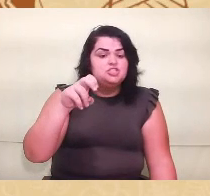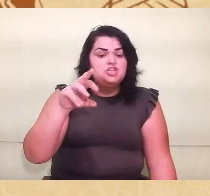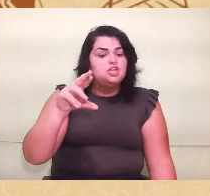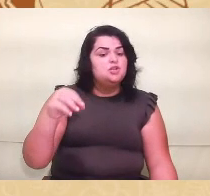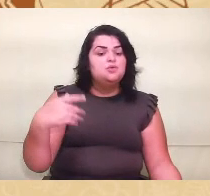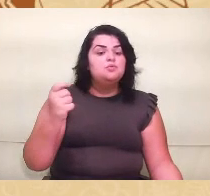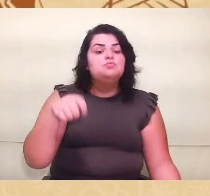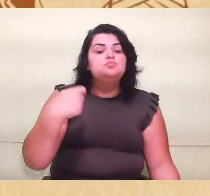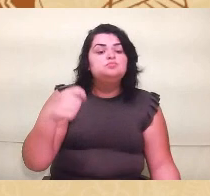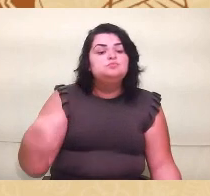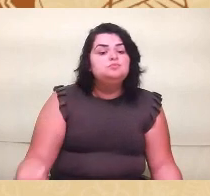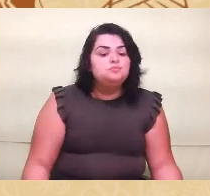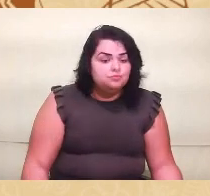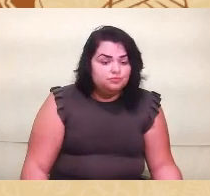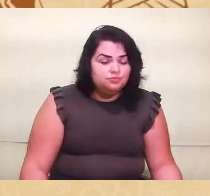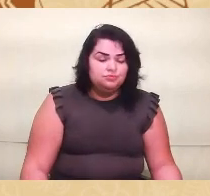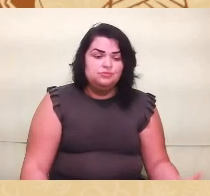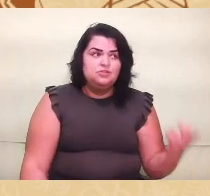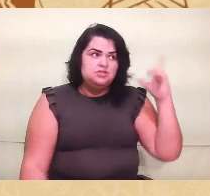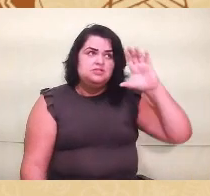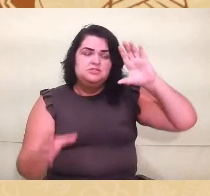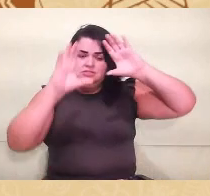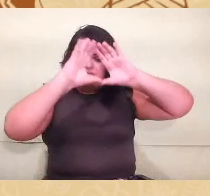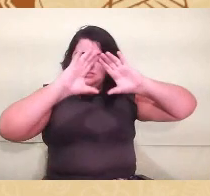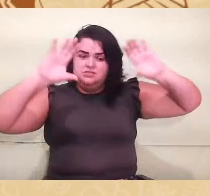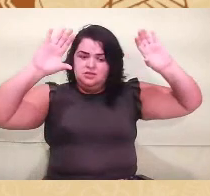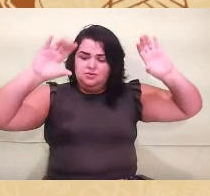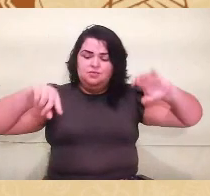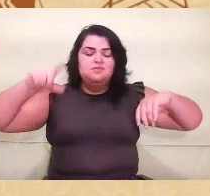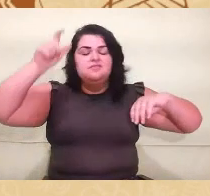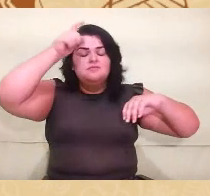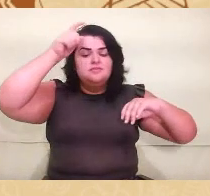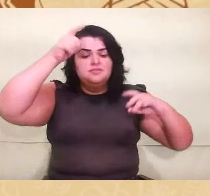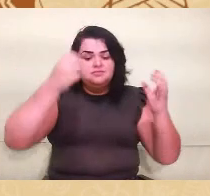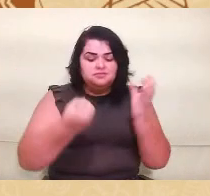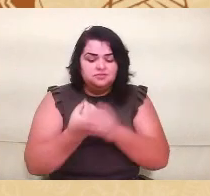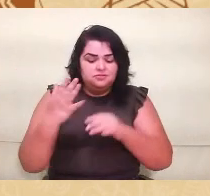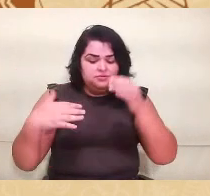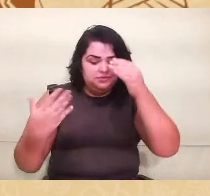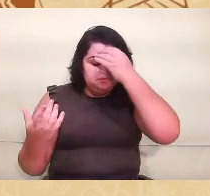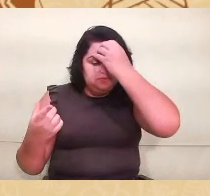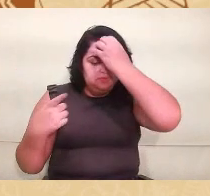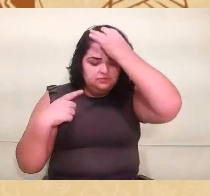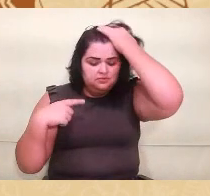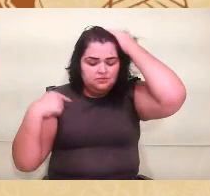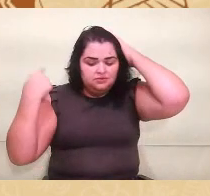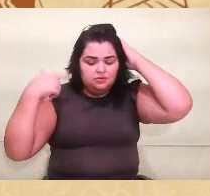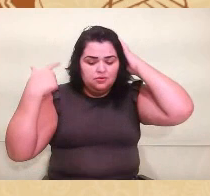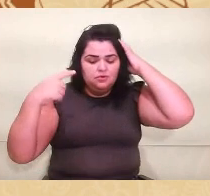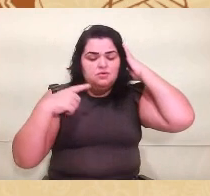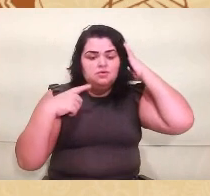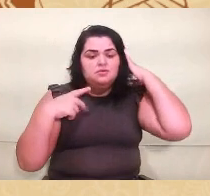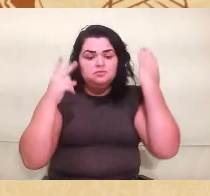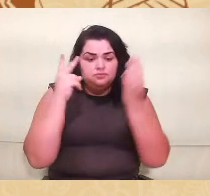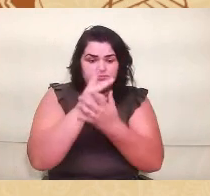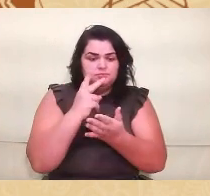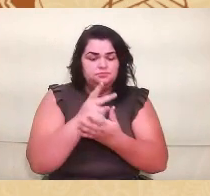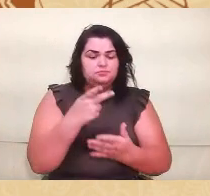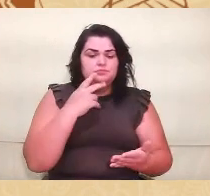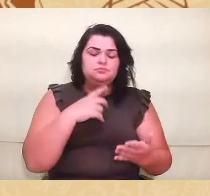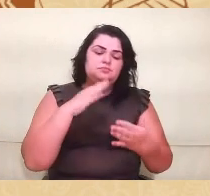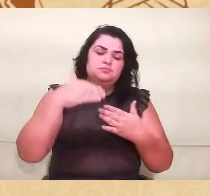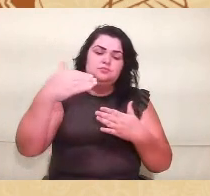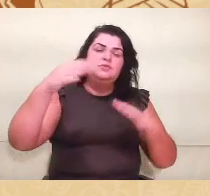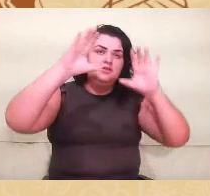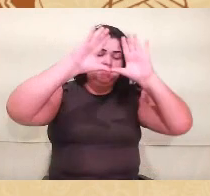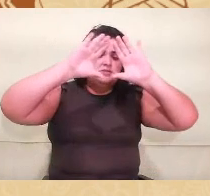o inferno? Quem inventou o bem e o mal, demônios, diabos, a loucura? Quem inventou a loucura? Nós seguramos o céu